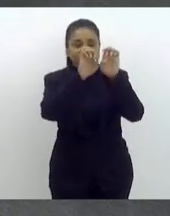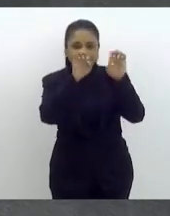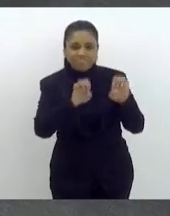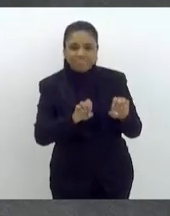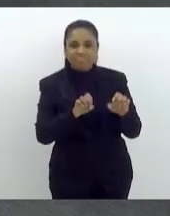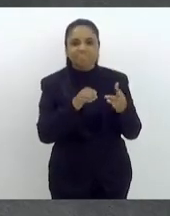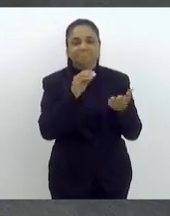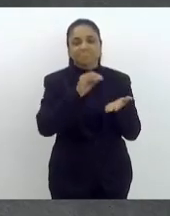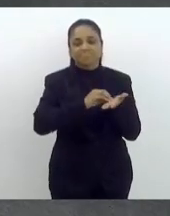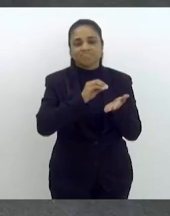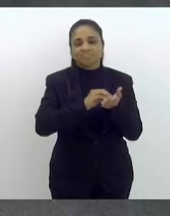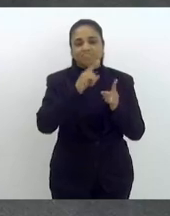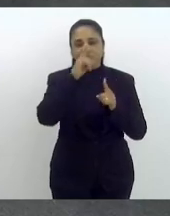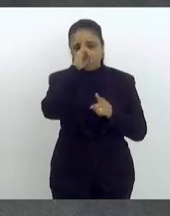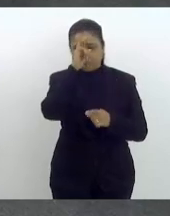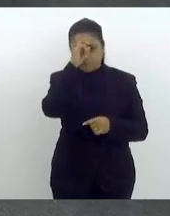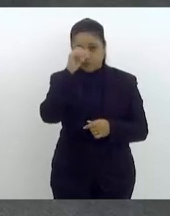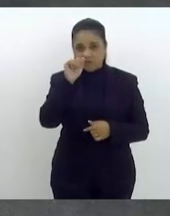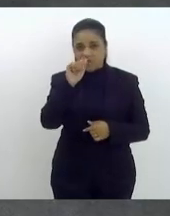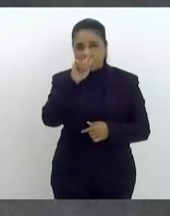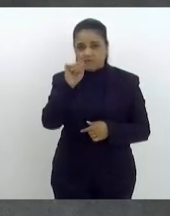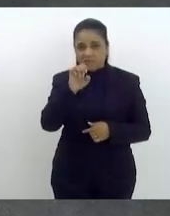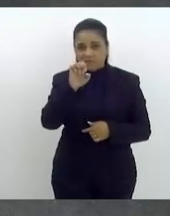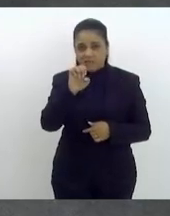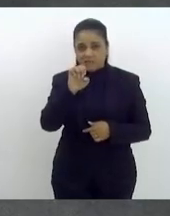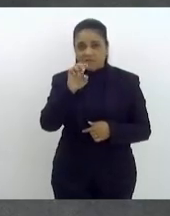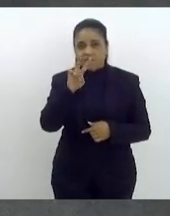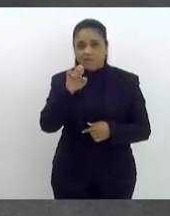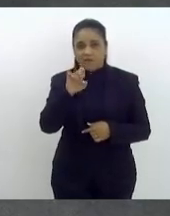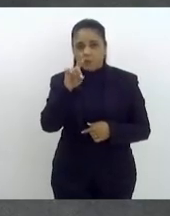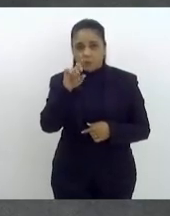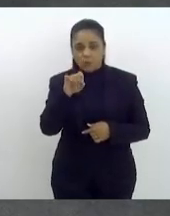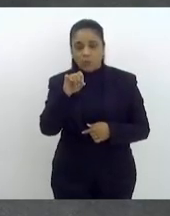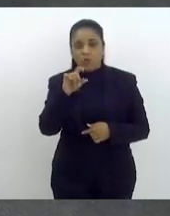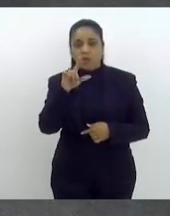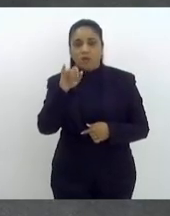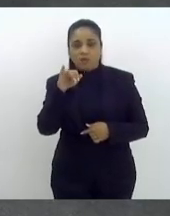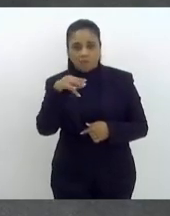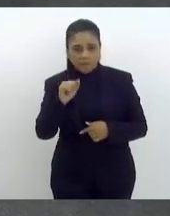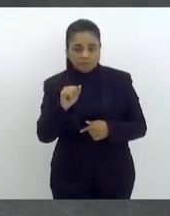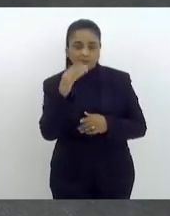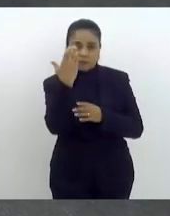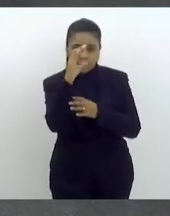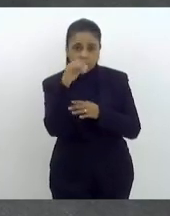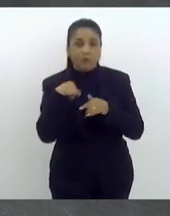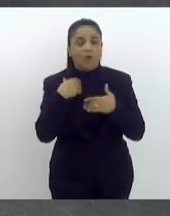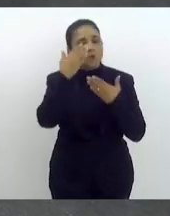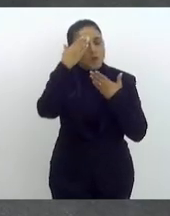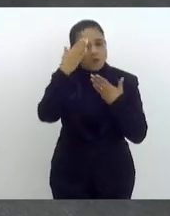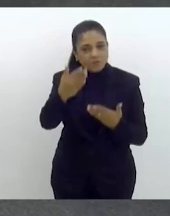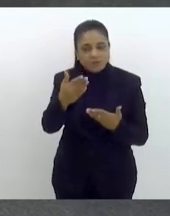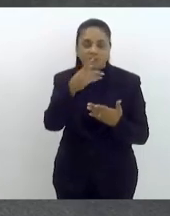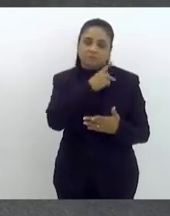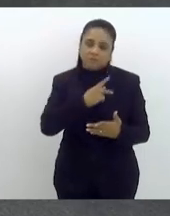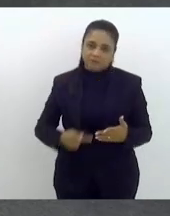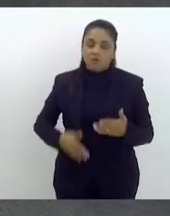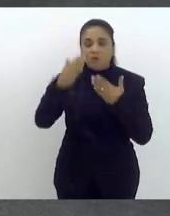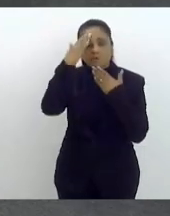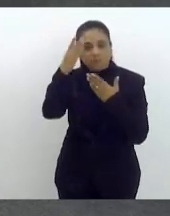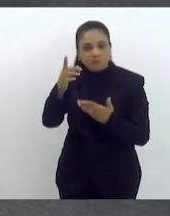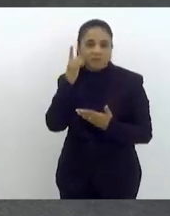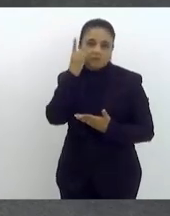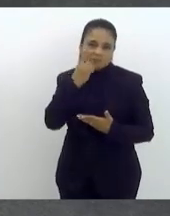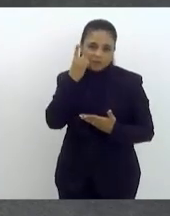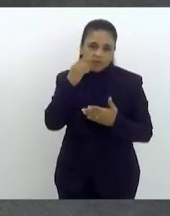Azevedo Lima Tá certo senhora presidenta muito obrigada Quero Agradecer aos deputadas que puderam está conosco